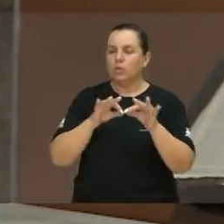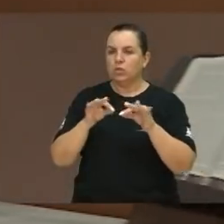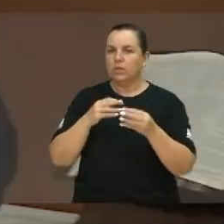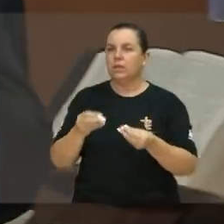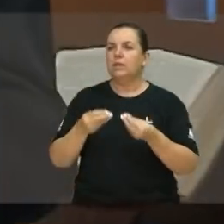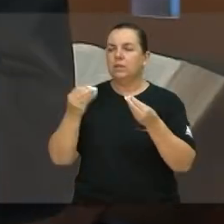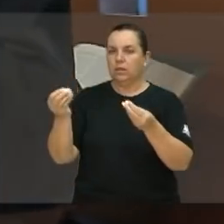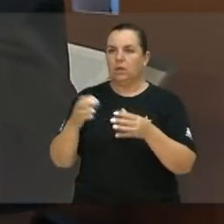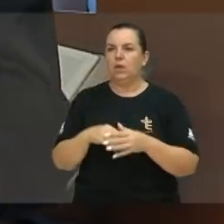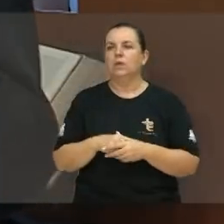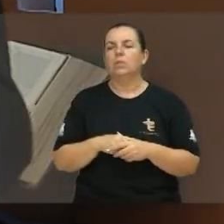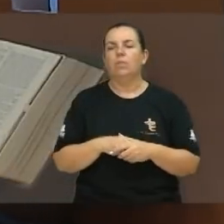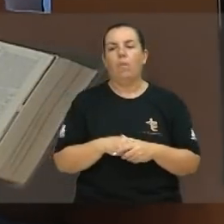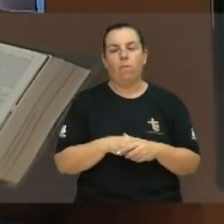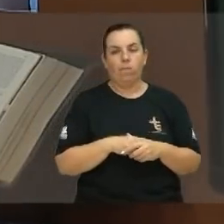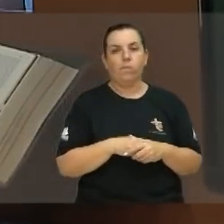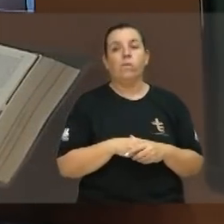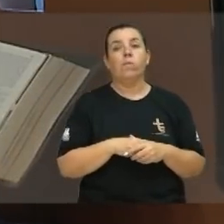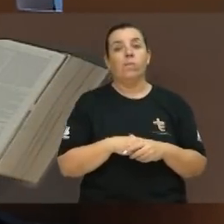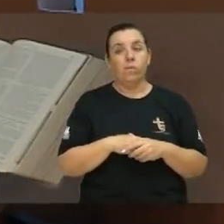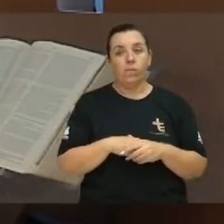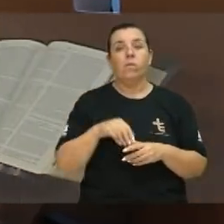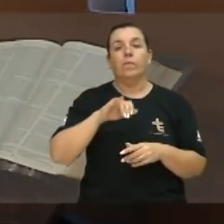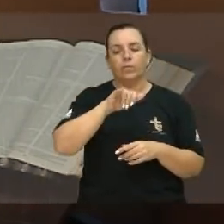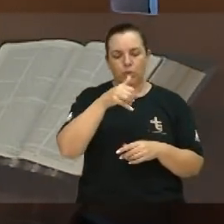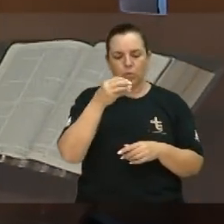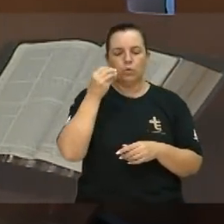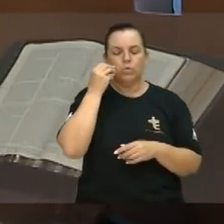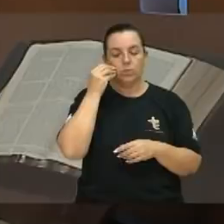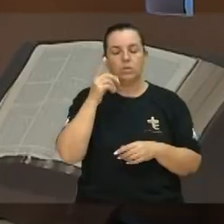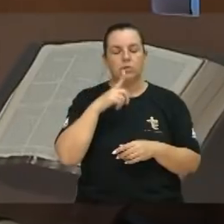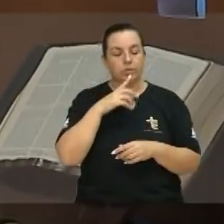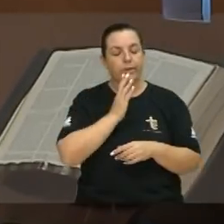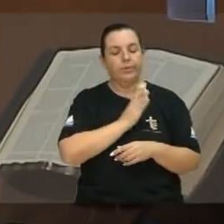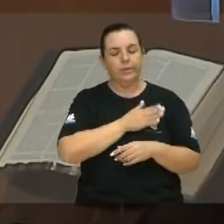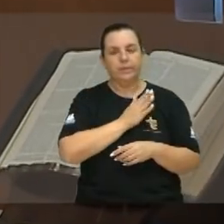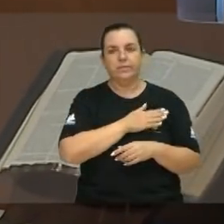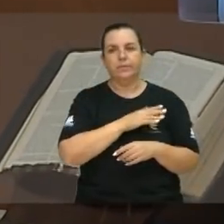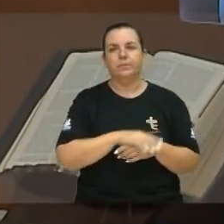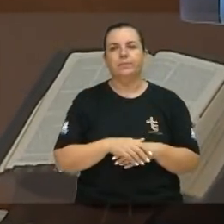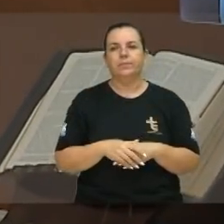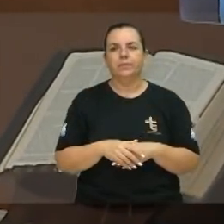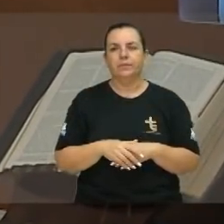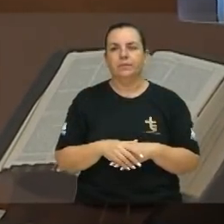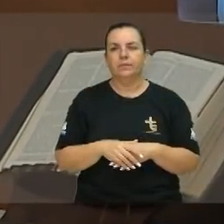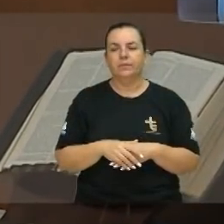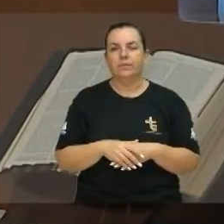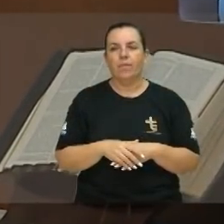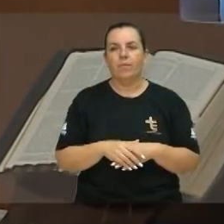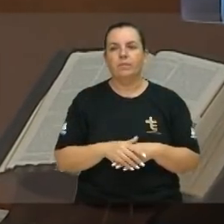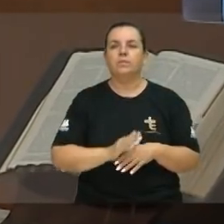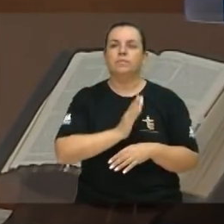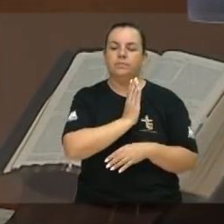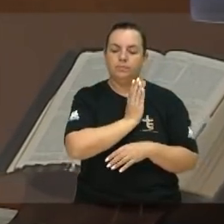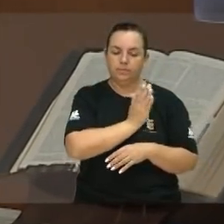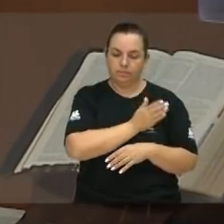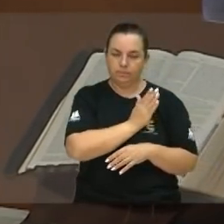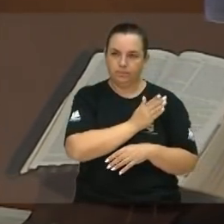e isto 2 10 olha a judas iscariotes tinha coração o coração